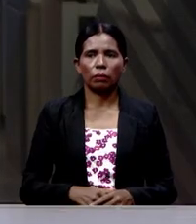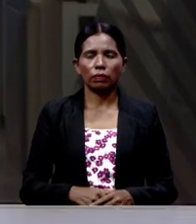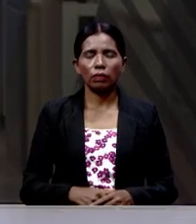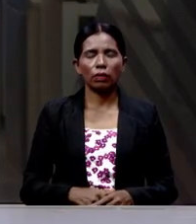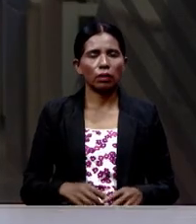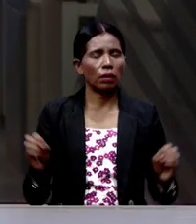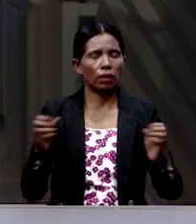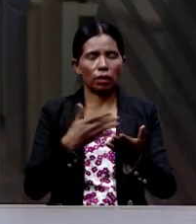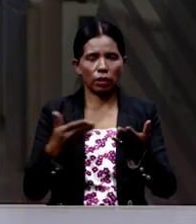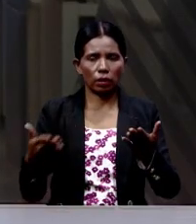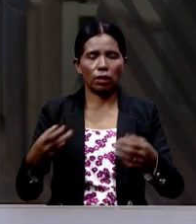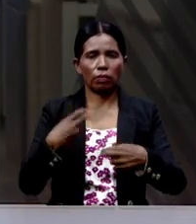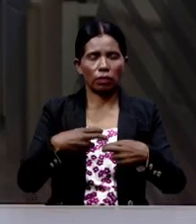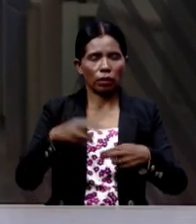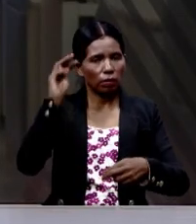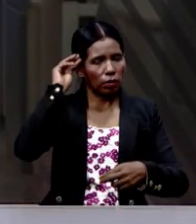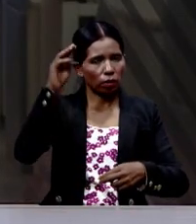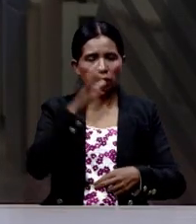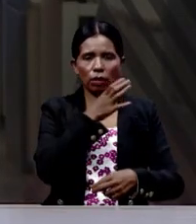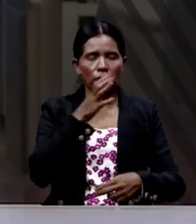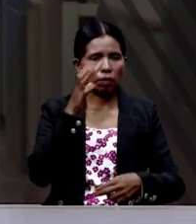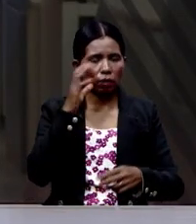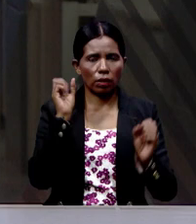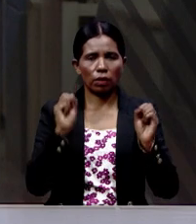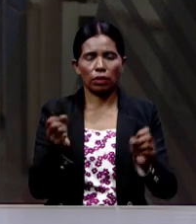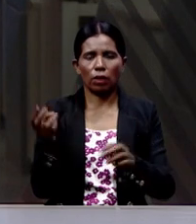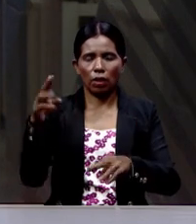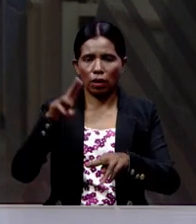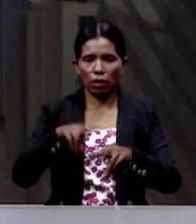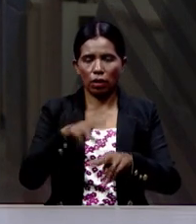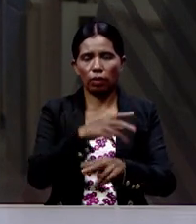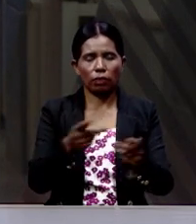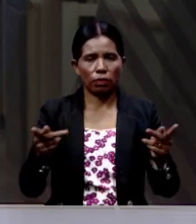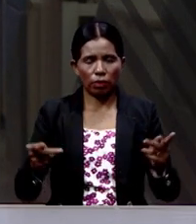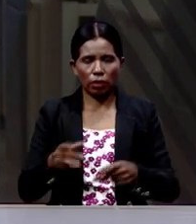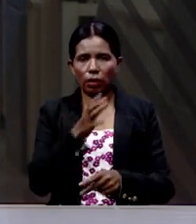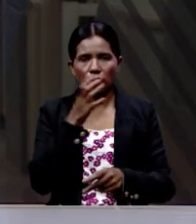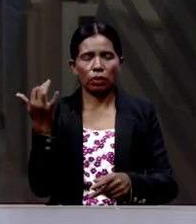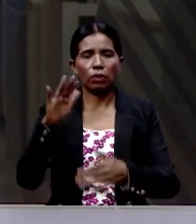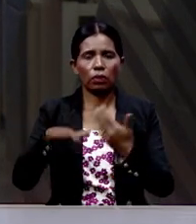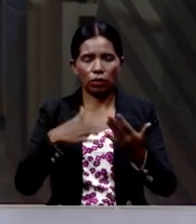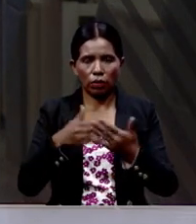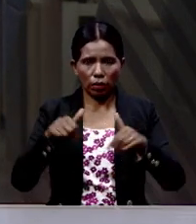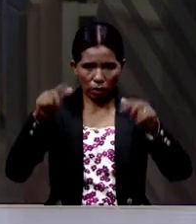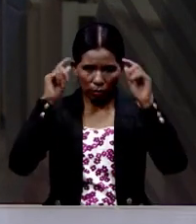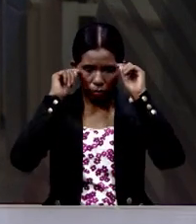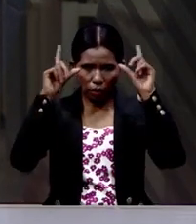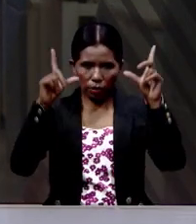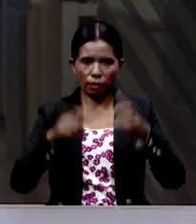Menos equipamento dificulta Ministério da Agricultura, ato reativa área potencial agricultura Sira e a território Larang.